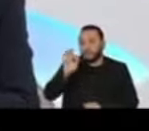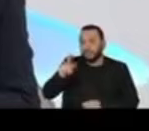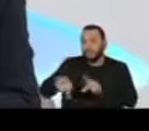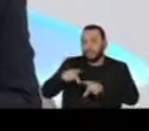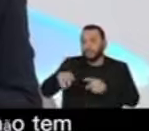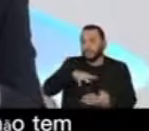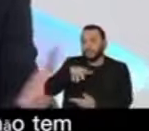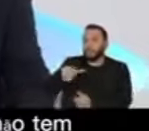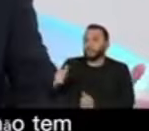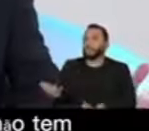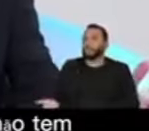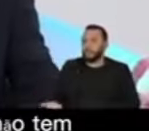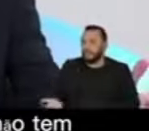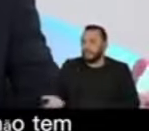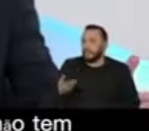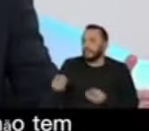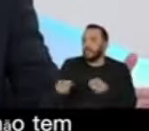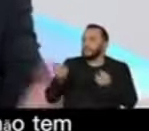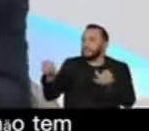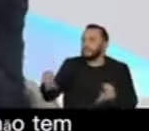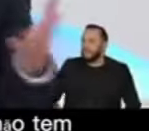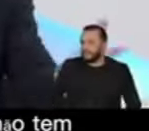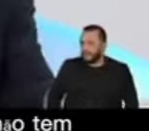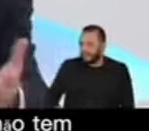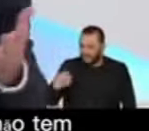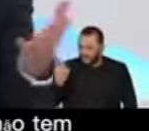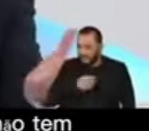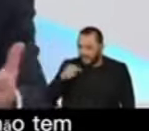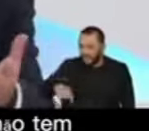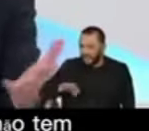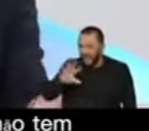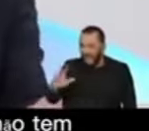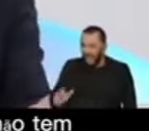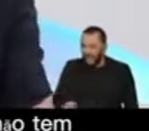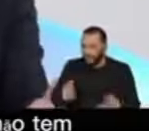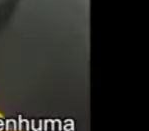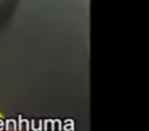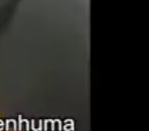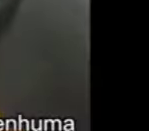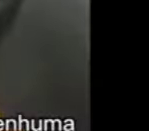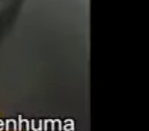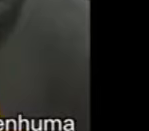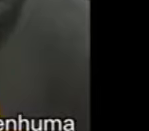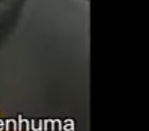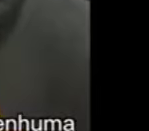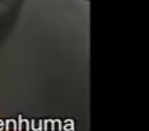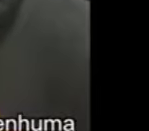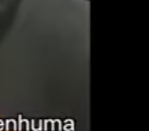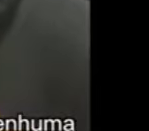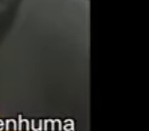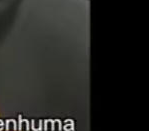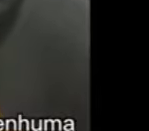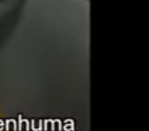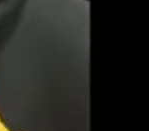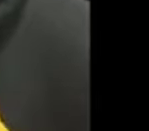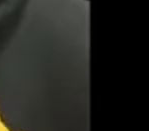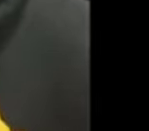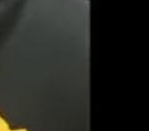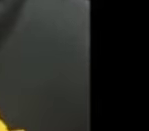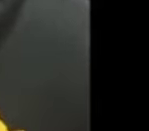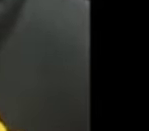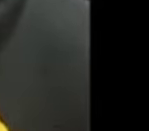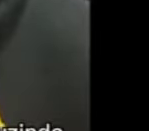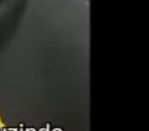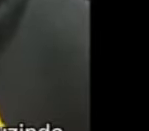explicação? Nós não somos um país do fundão da África que não tem acesso à vacina, nada. Mas para nós não há nenhuma novidade nisso,